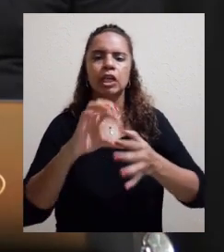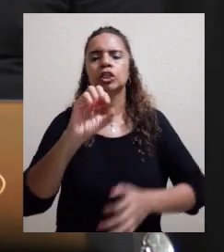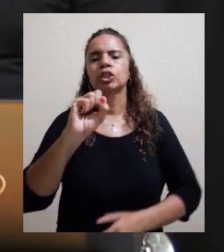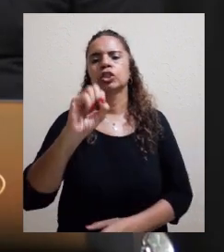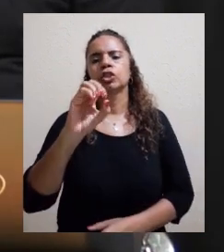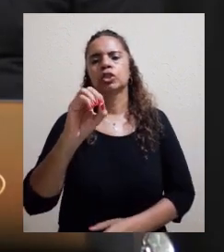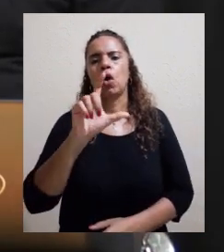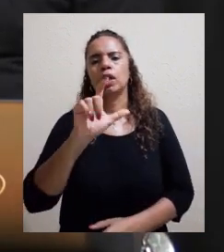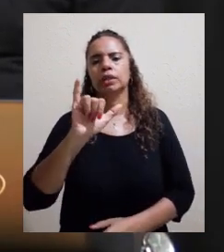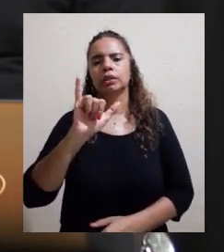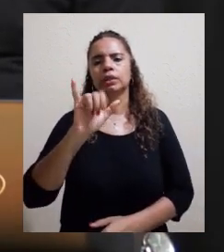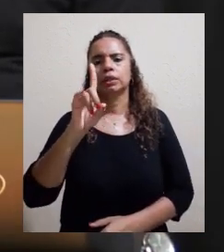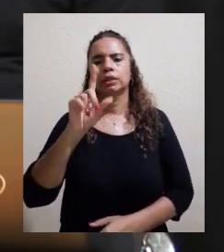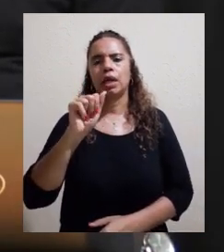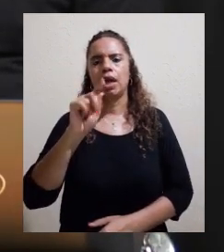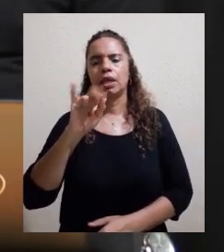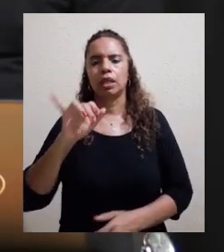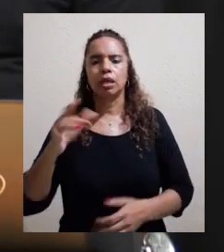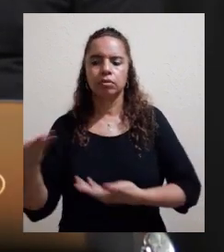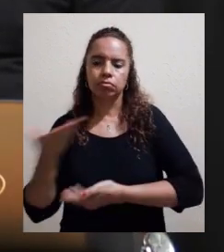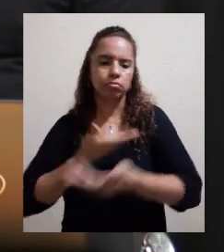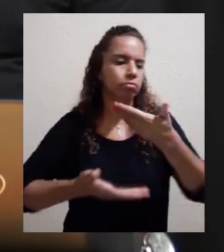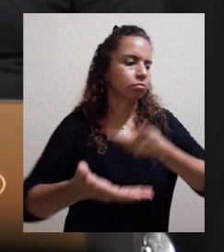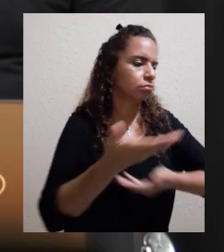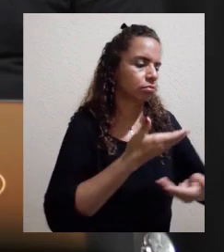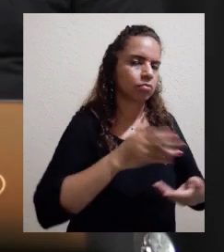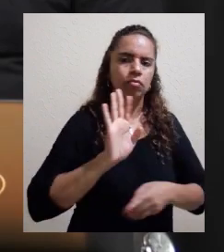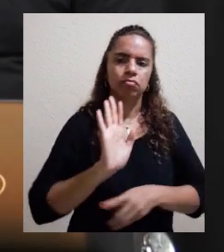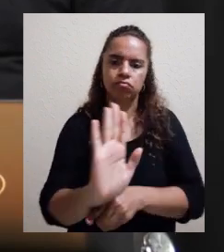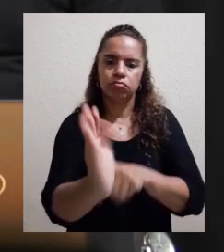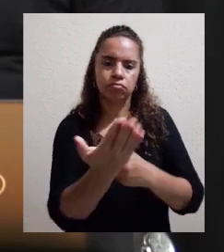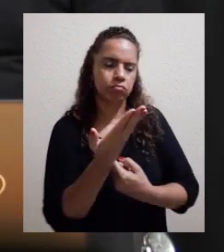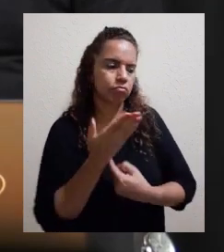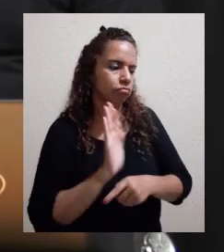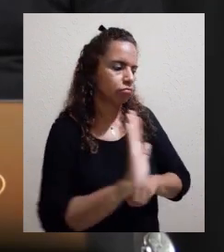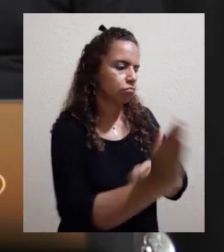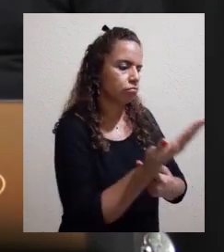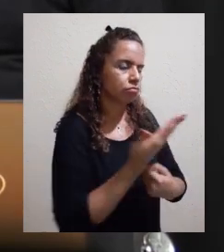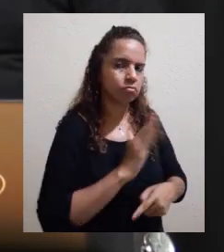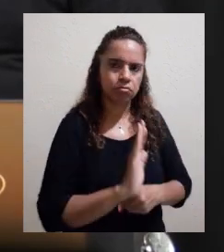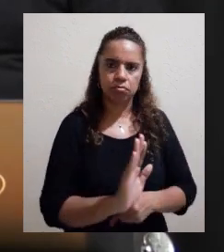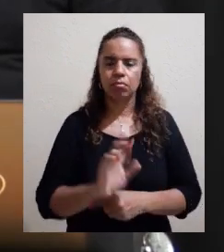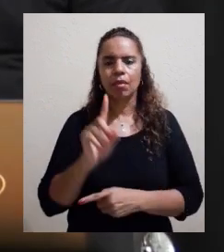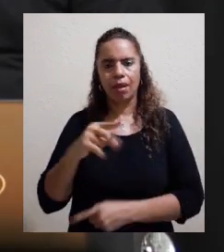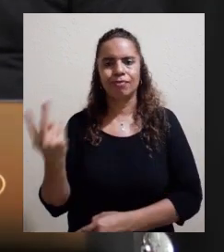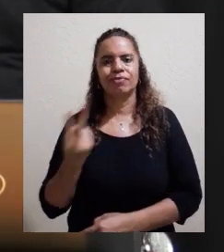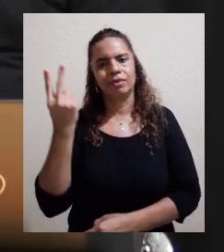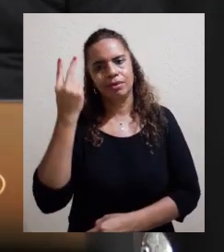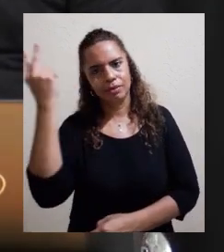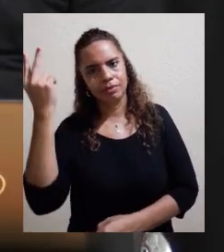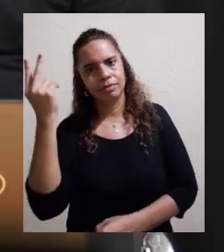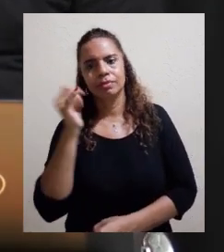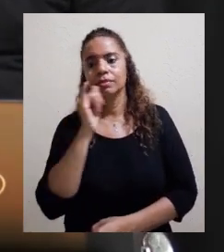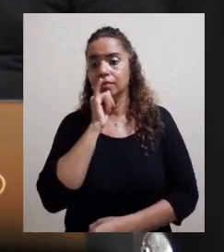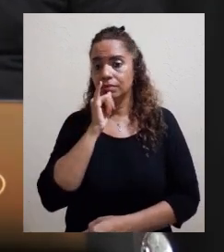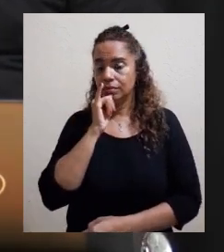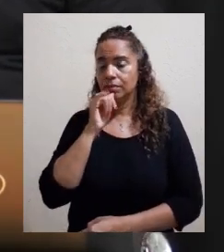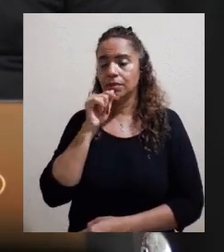crise como esse, né? E um outro exemplo é uma lição valiosa como essa que o